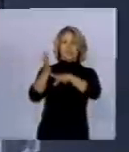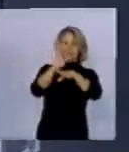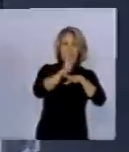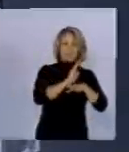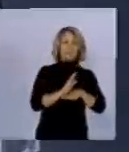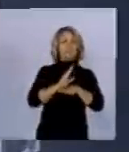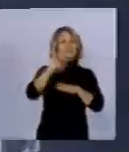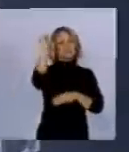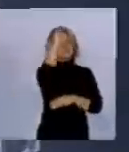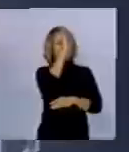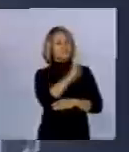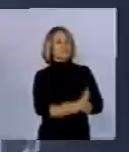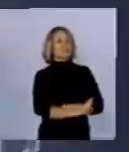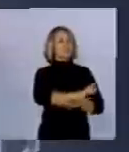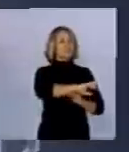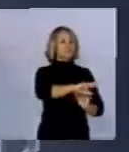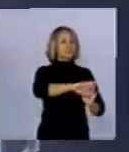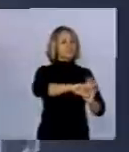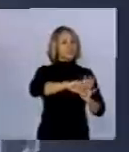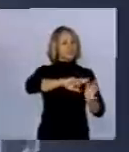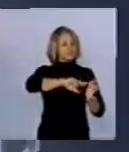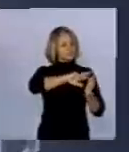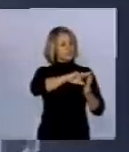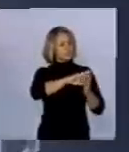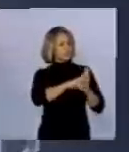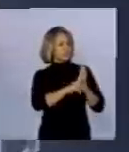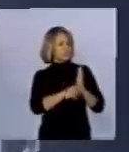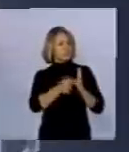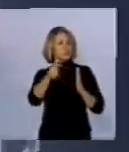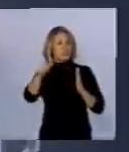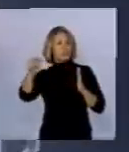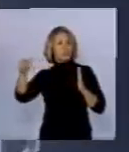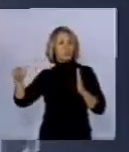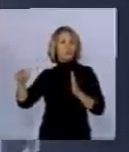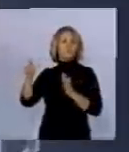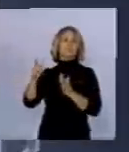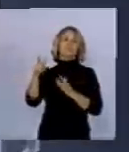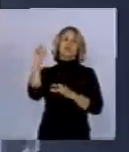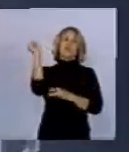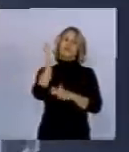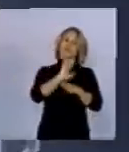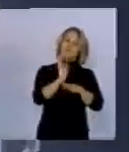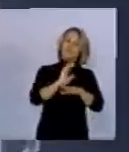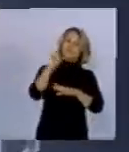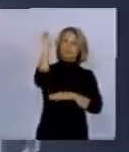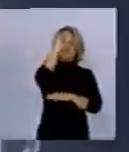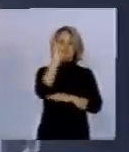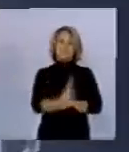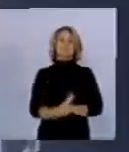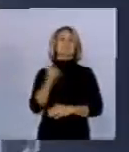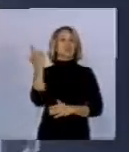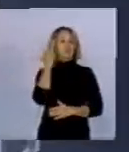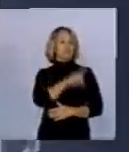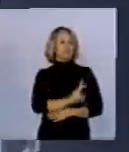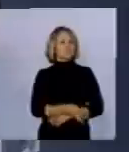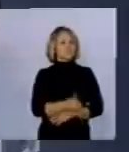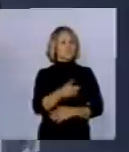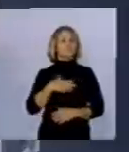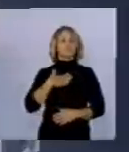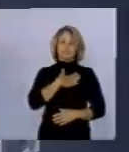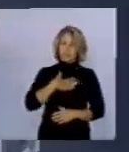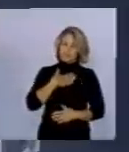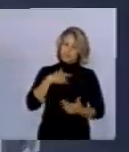de Elite Chico Xavier de perna purar e diversos outros sucessos agora são frequentes a gente gosta do